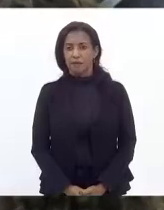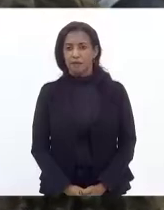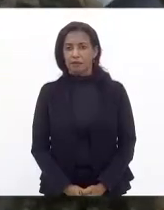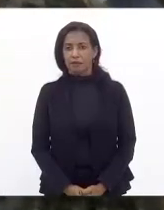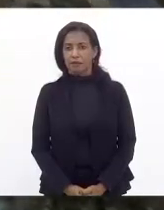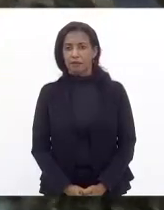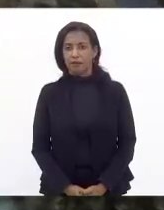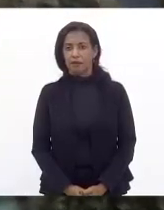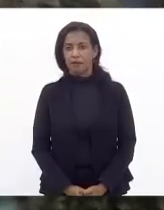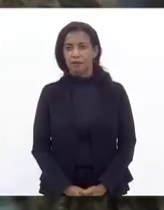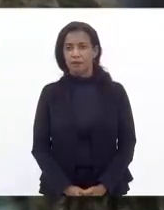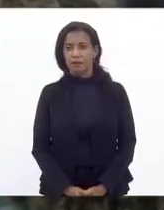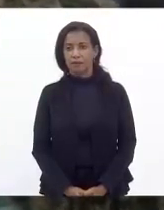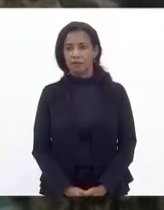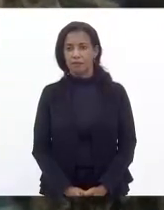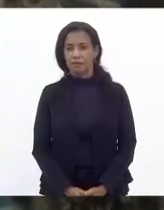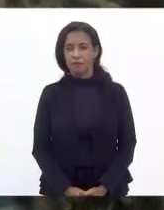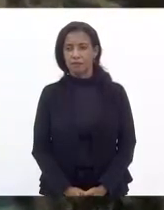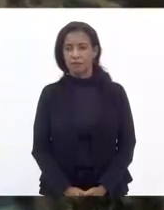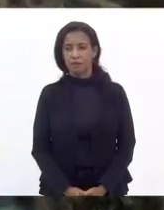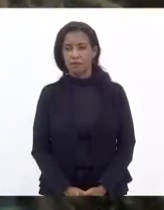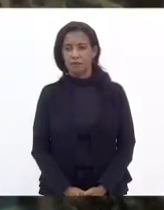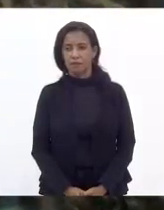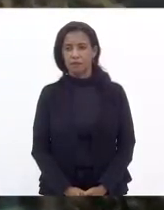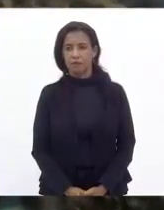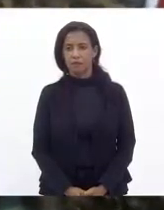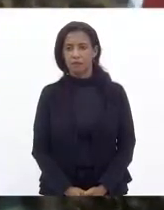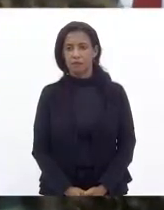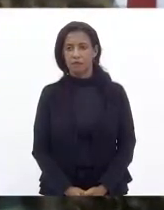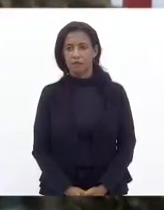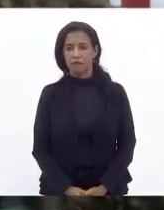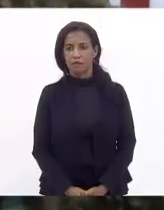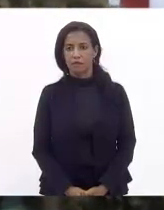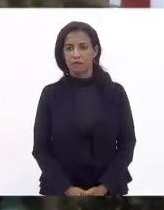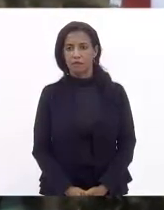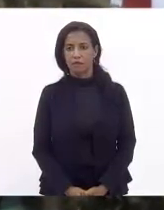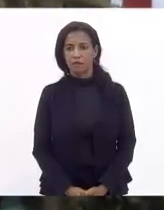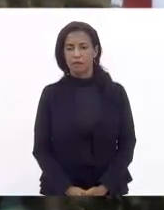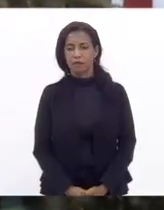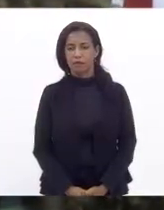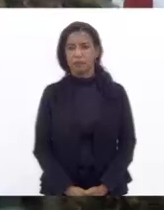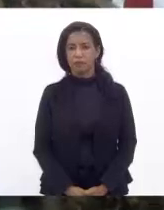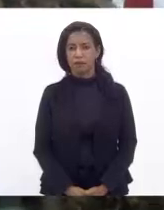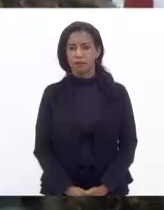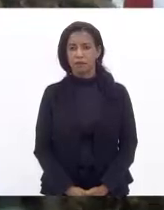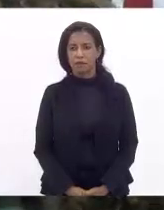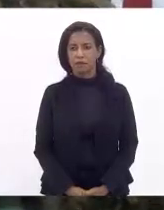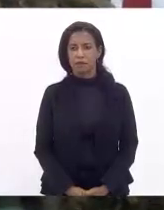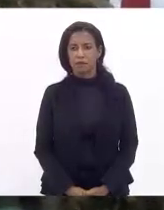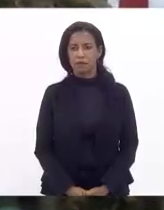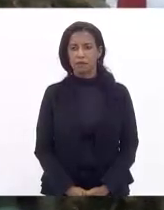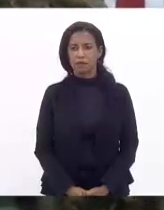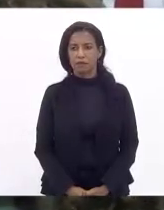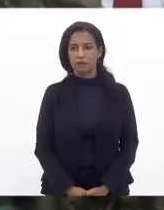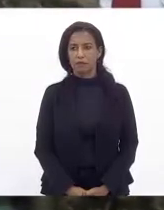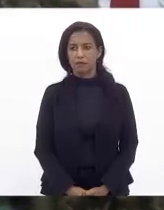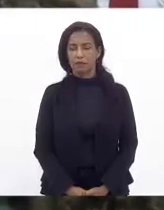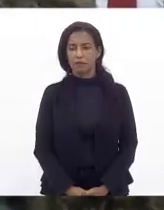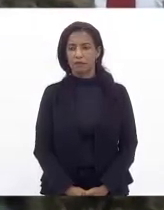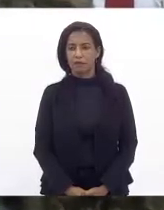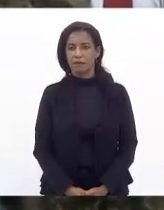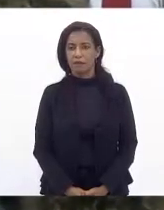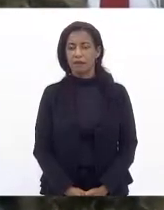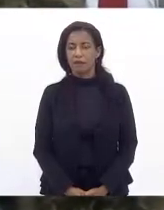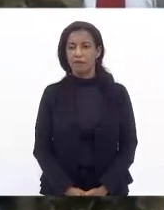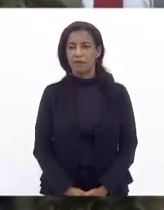Renata, deputado Valdec. Baixa aqui para mim. Deputada Lucinha, deputado Samuel, deputado Noel, deputado